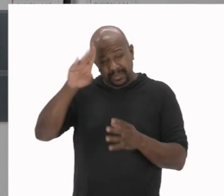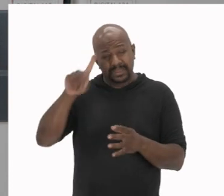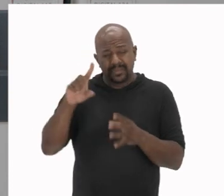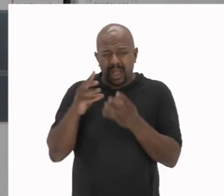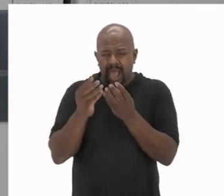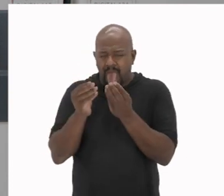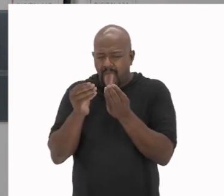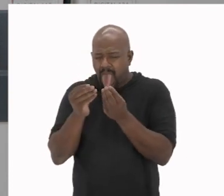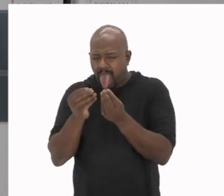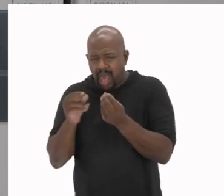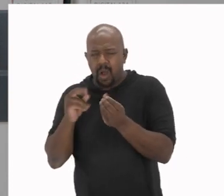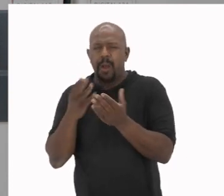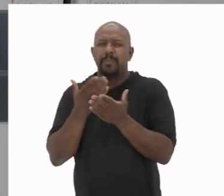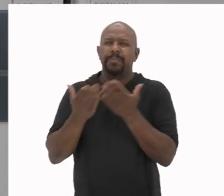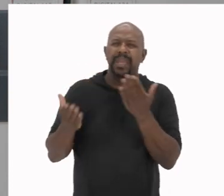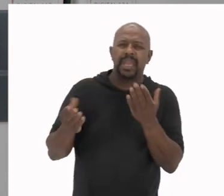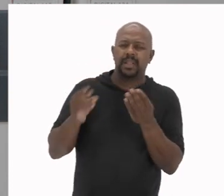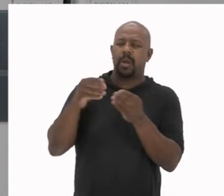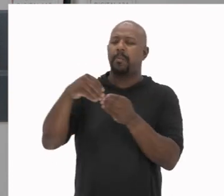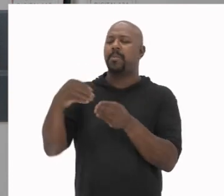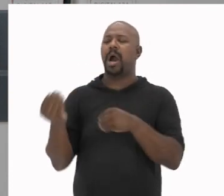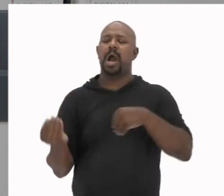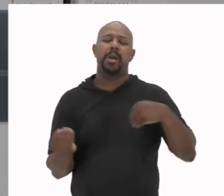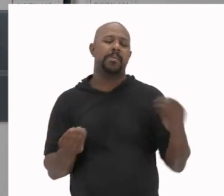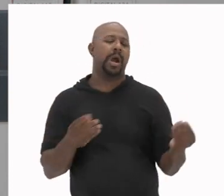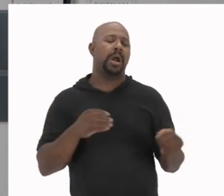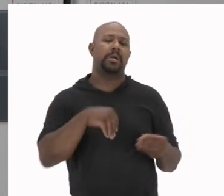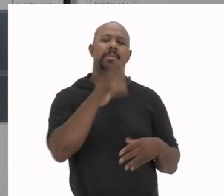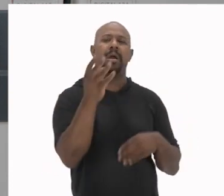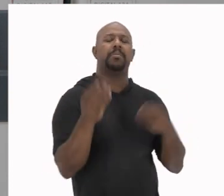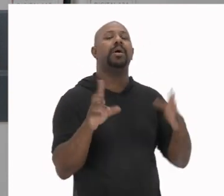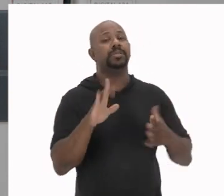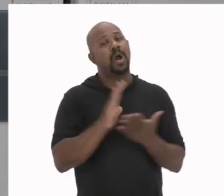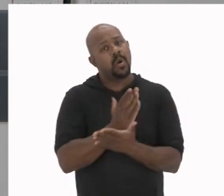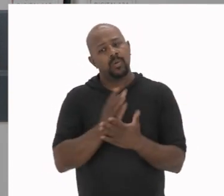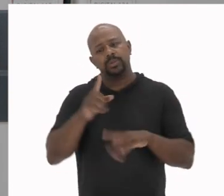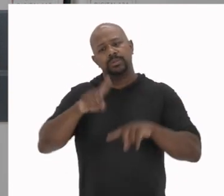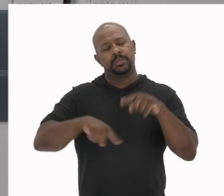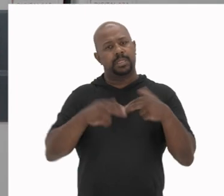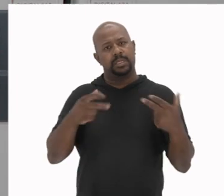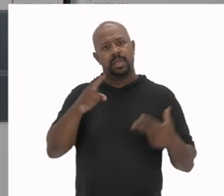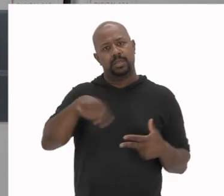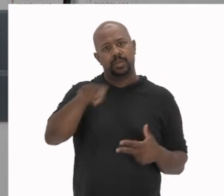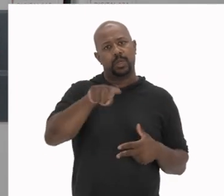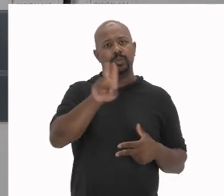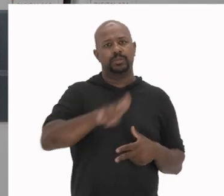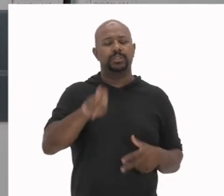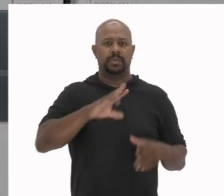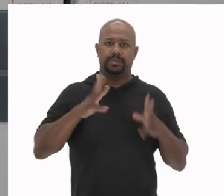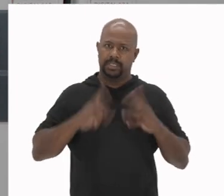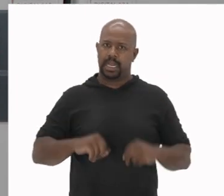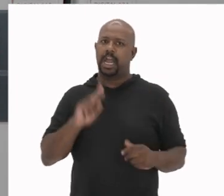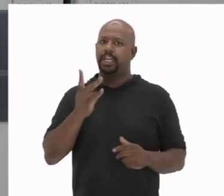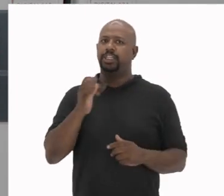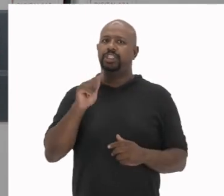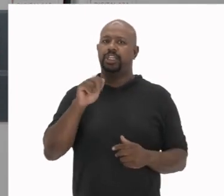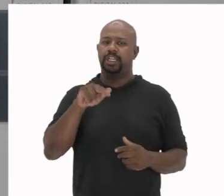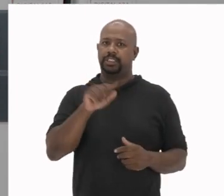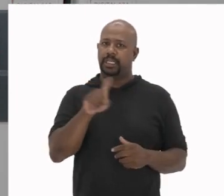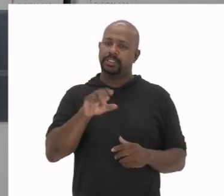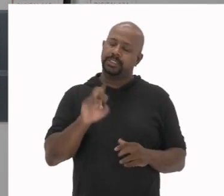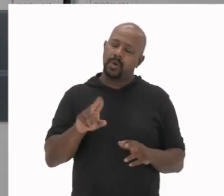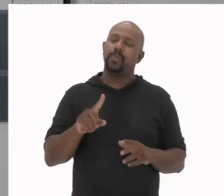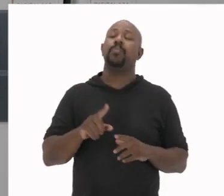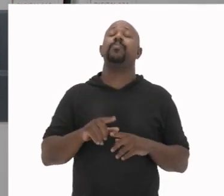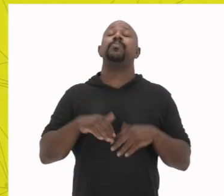estiver altamente degradada ou com alguma perda ou pedaços soltos. E esses são alguns dos materiais que utilizamos na higienização.